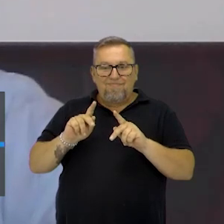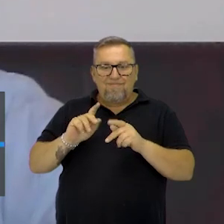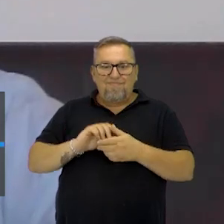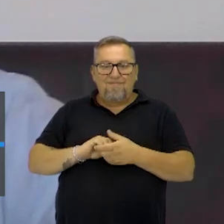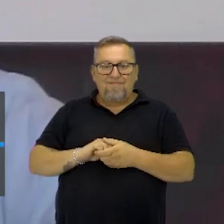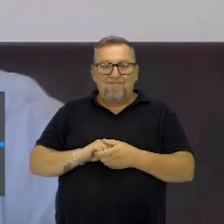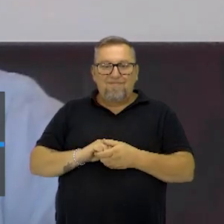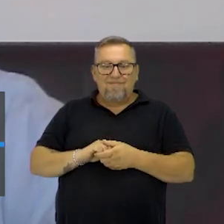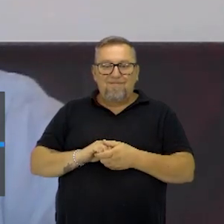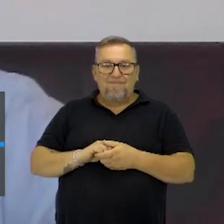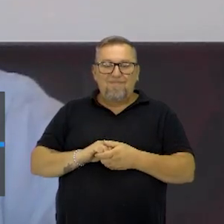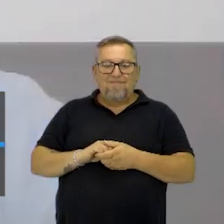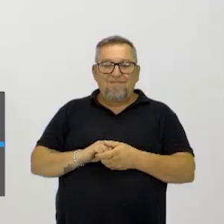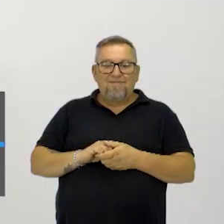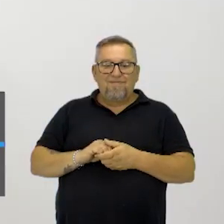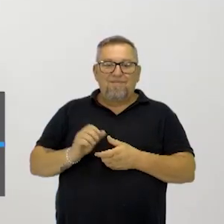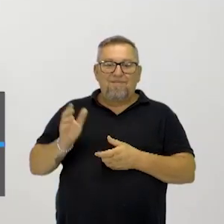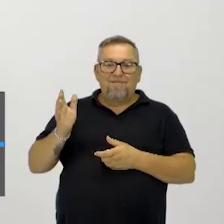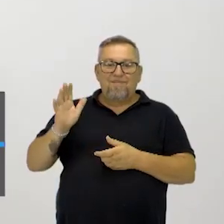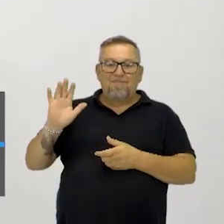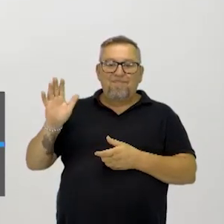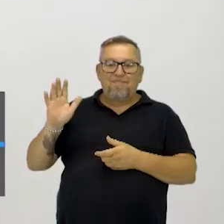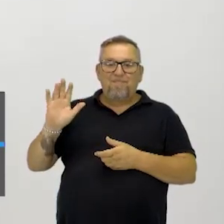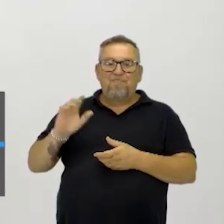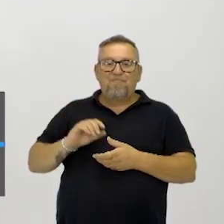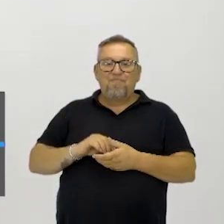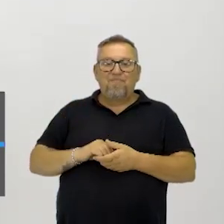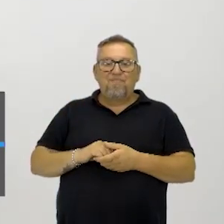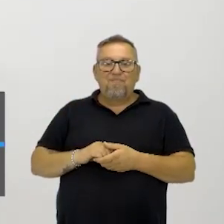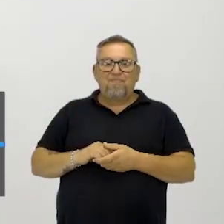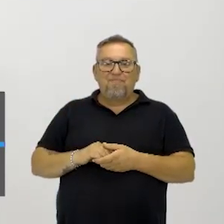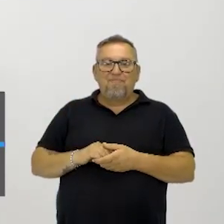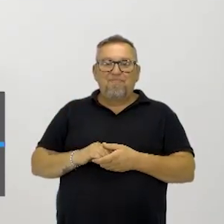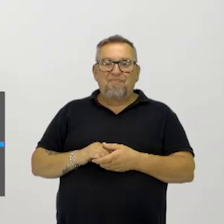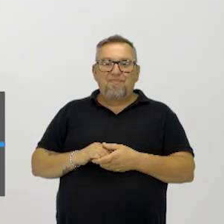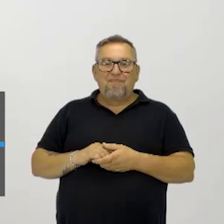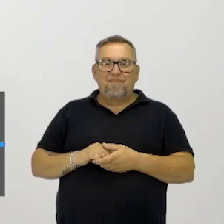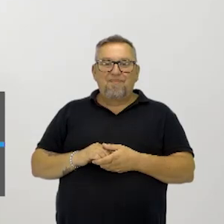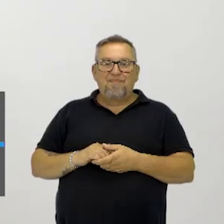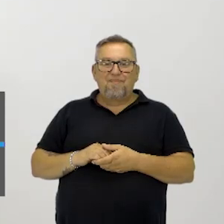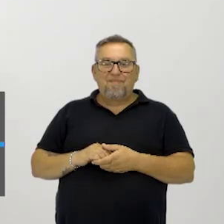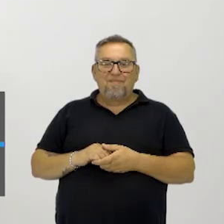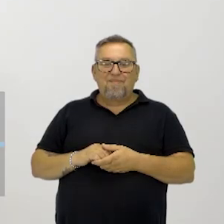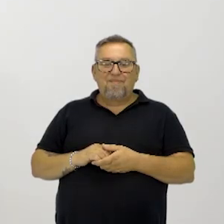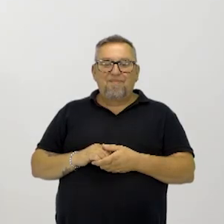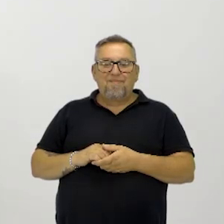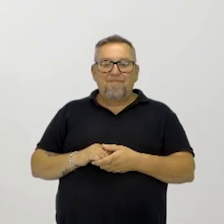isso. Bom dia a todos. Tchau, tchau, povo. Meu 8º ano.